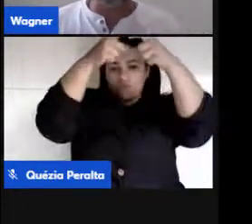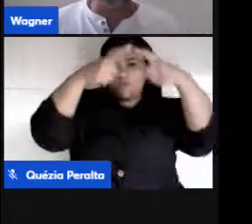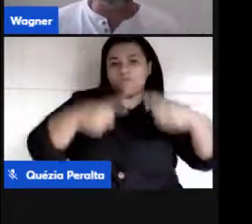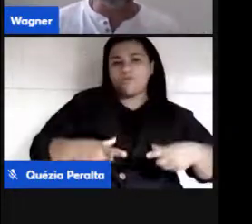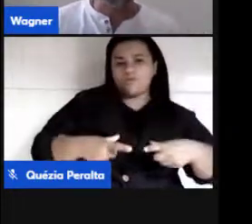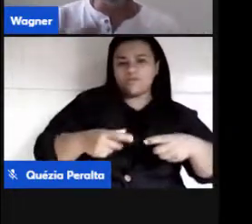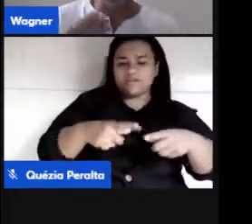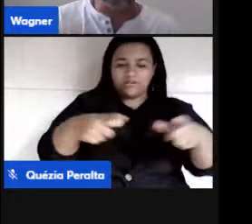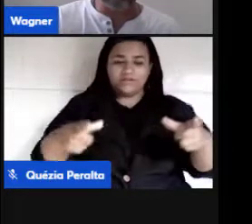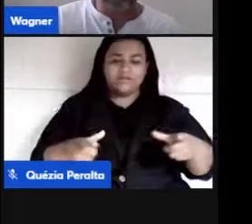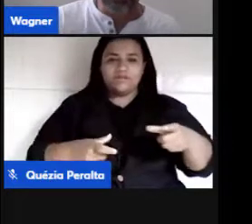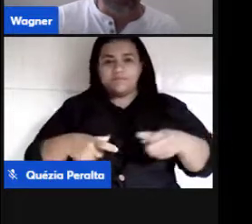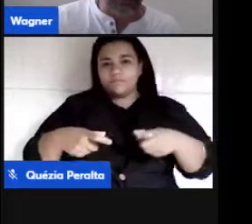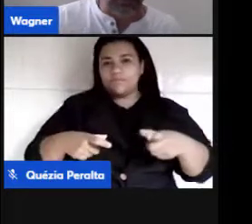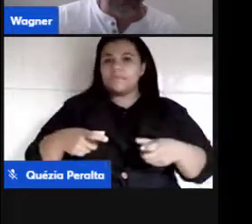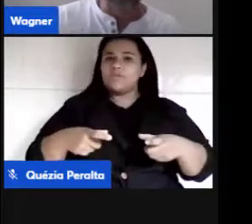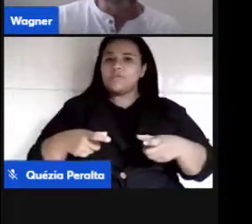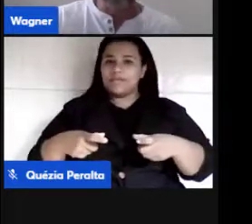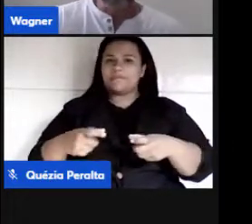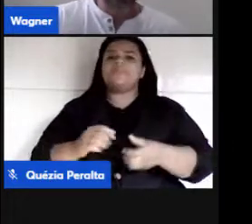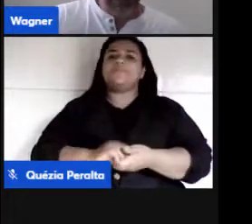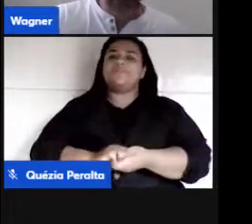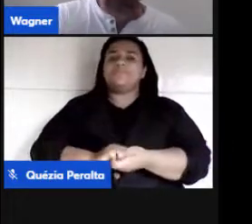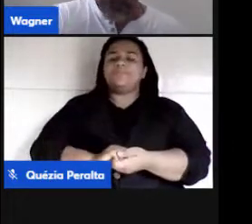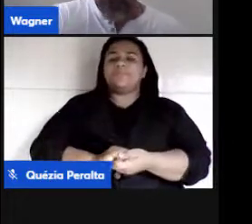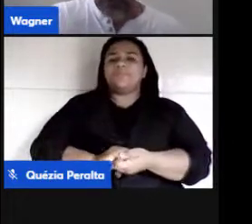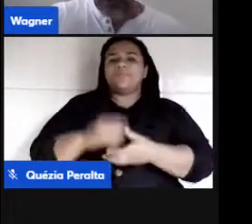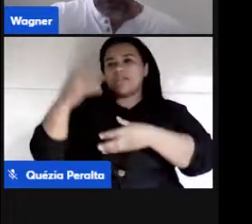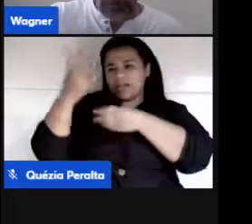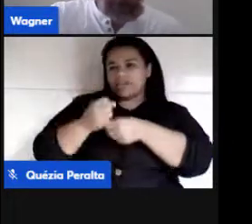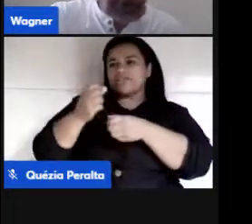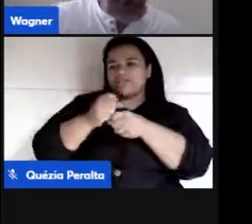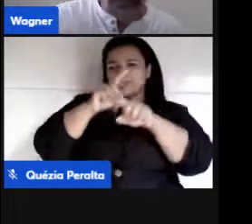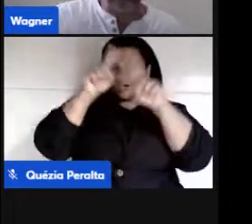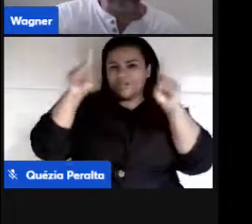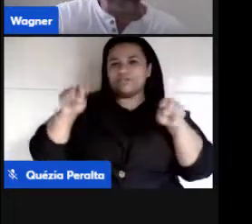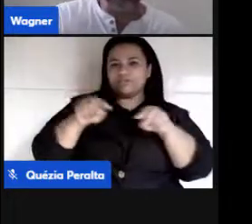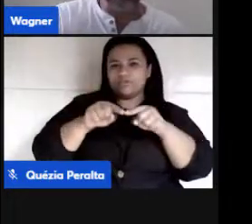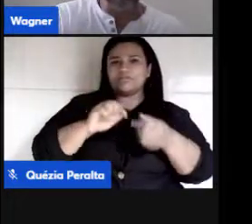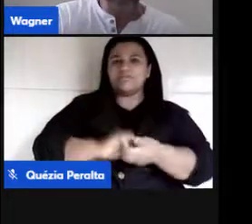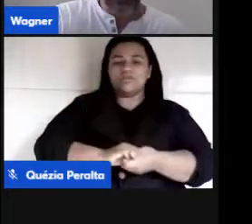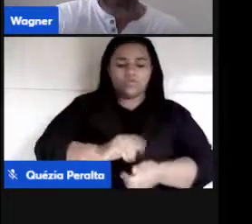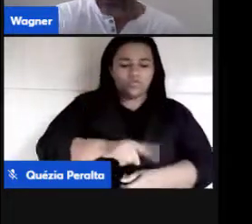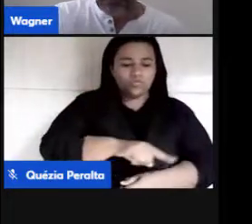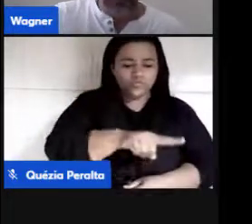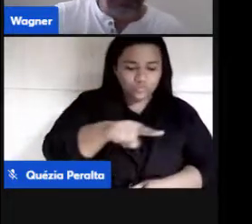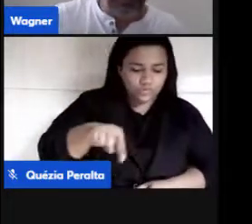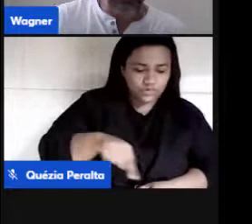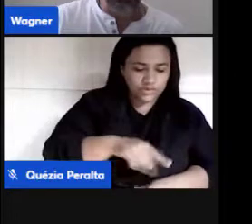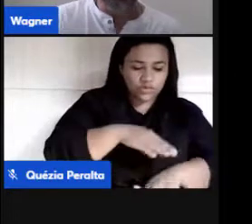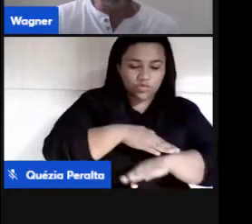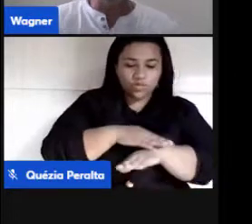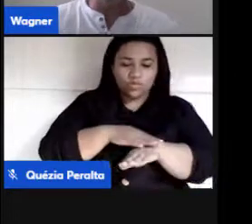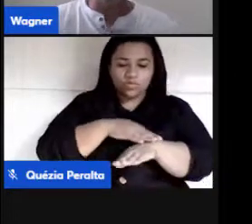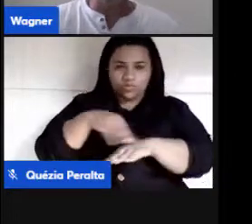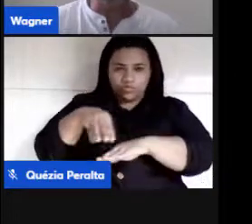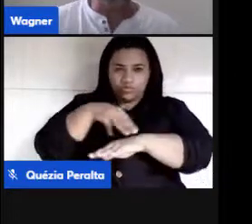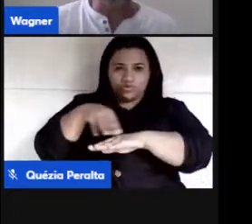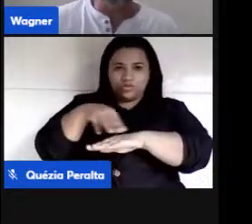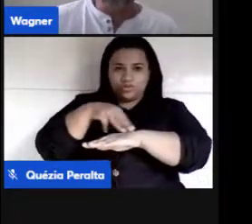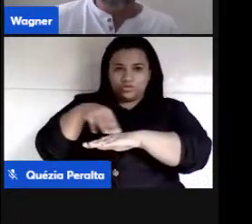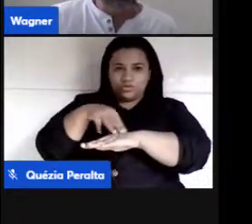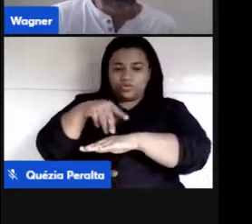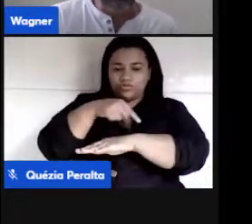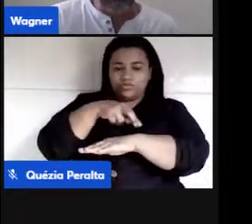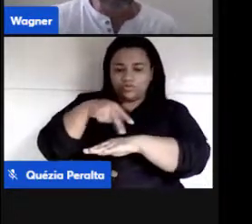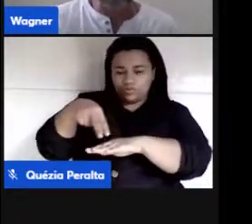isso pode ser também elaborado com um círculo no chão, né, usando giz ou usando